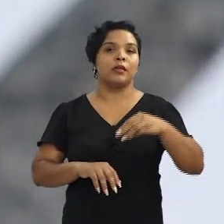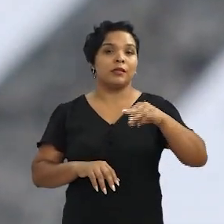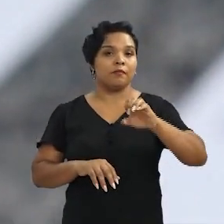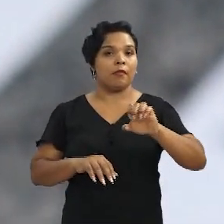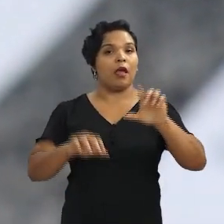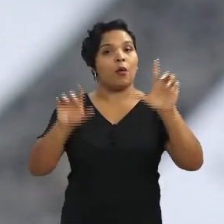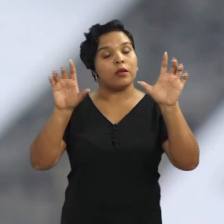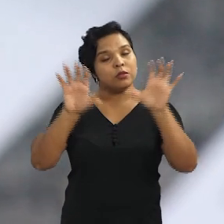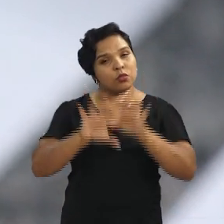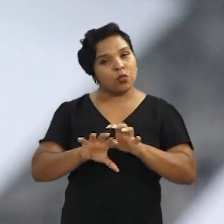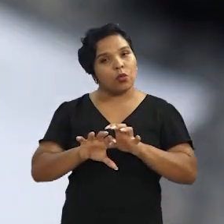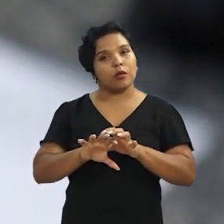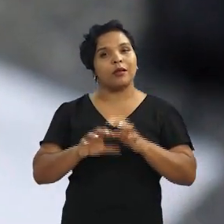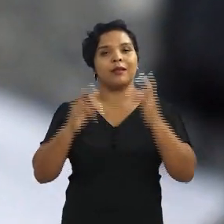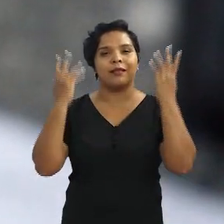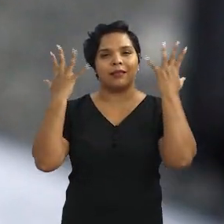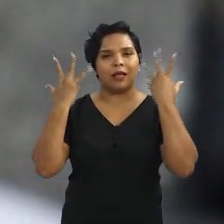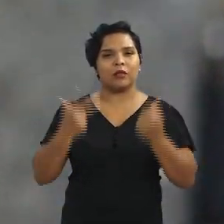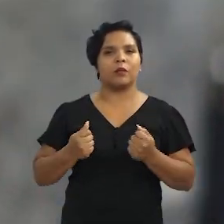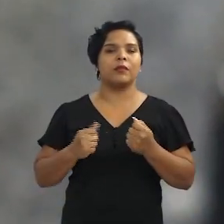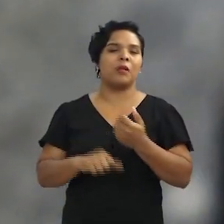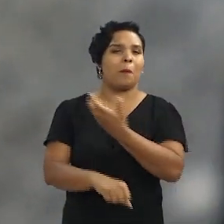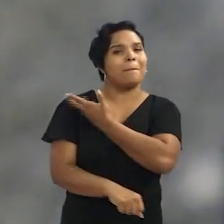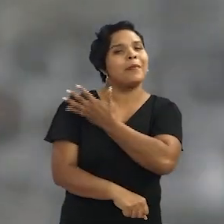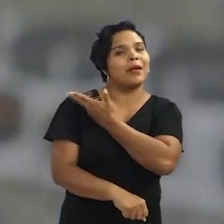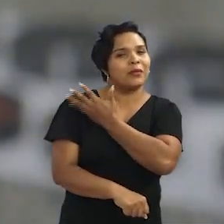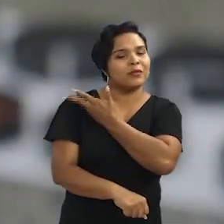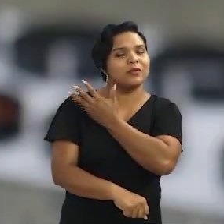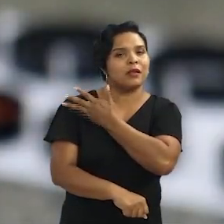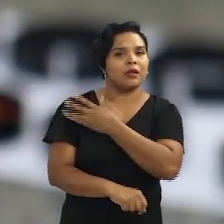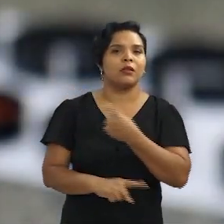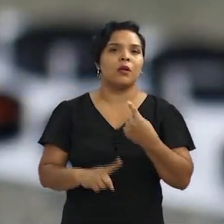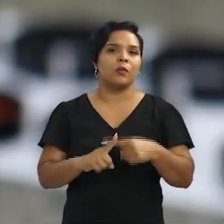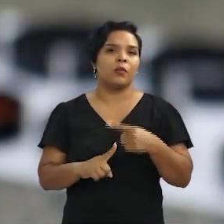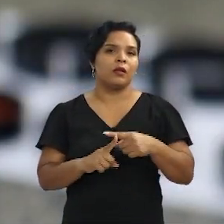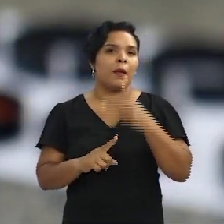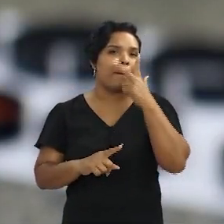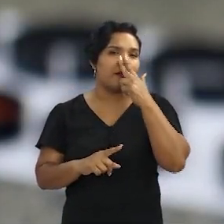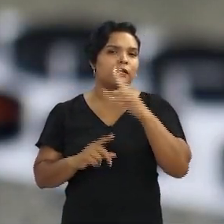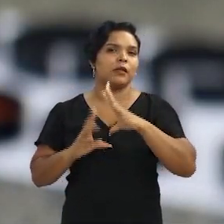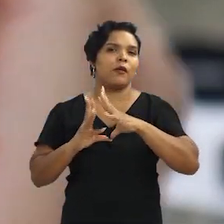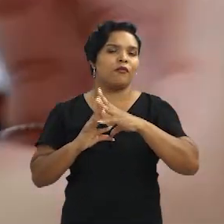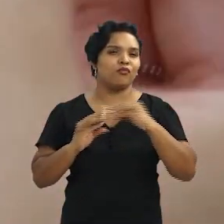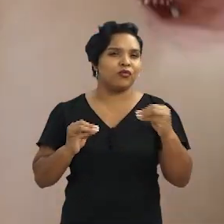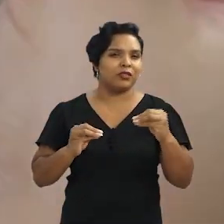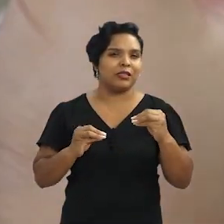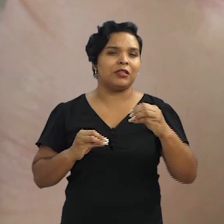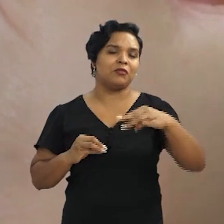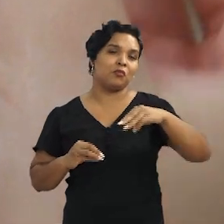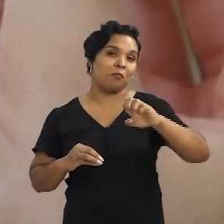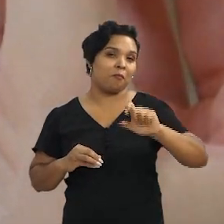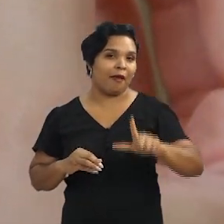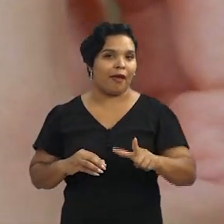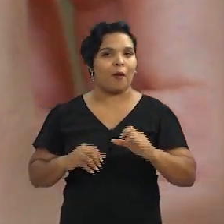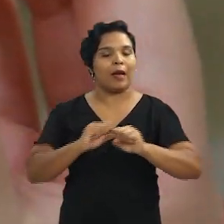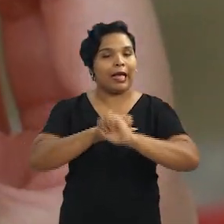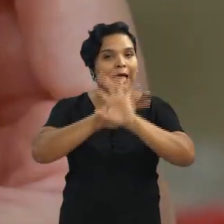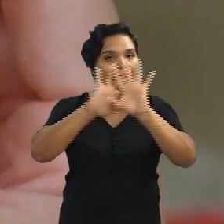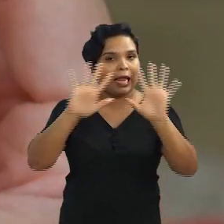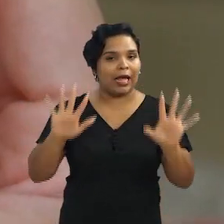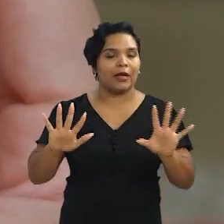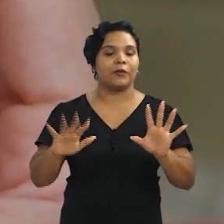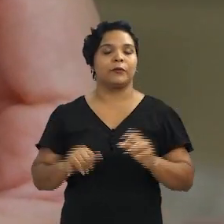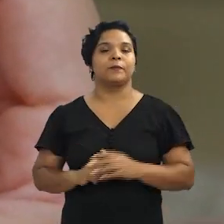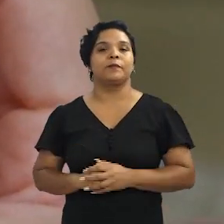escuro. E esse mel mais escuro, naturalmente, já tem um pouco já de preconceito por parecer, por fugir daquele mel que a gente conhece